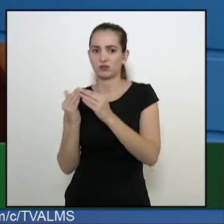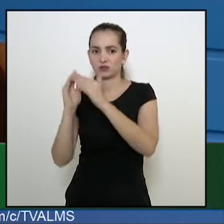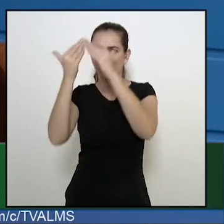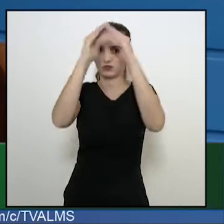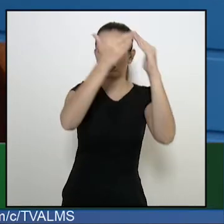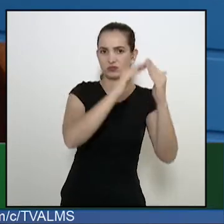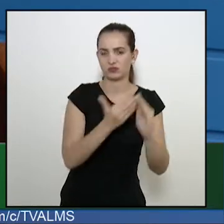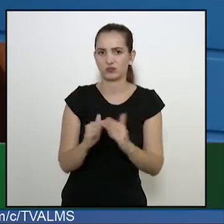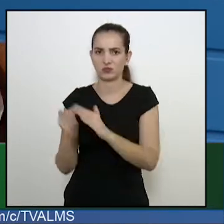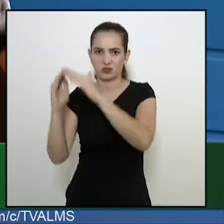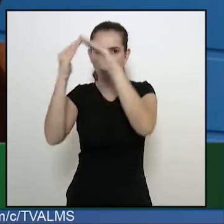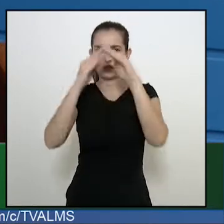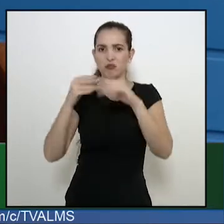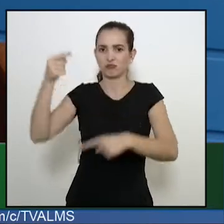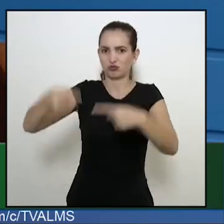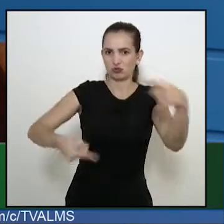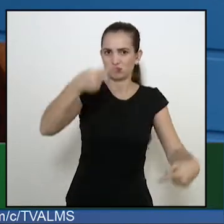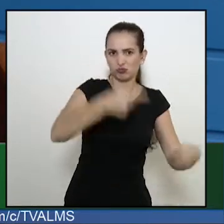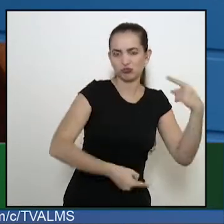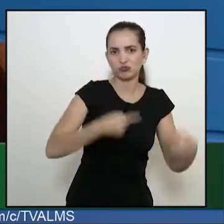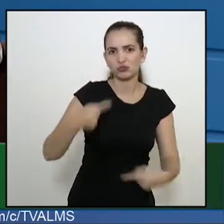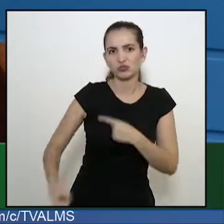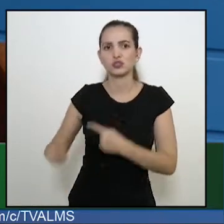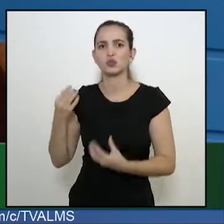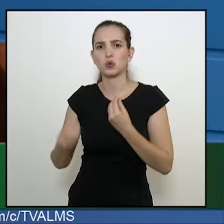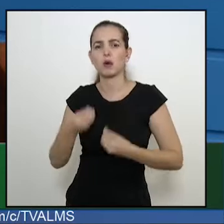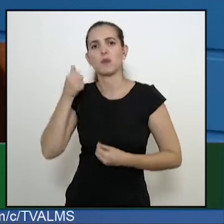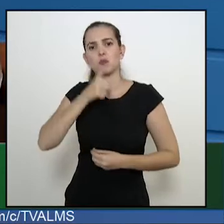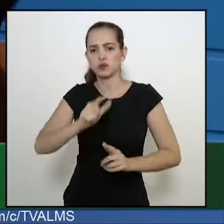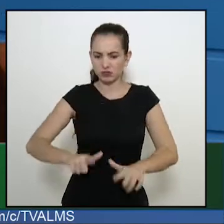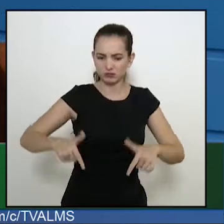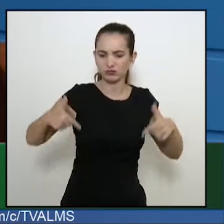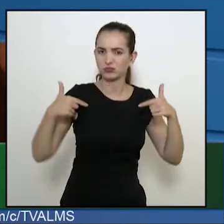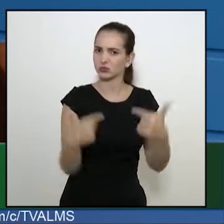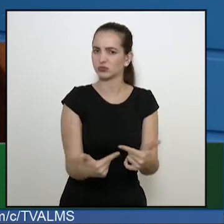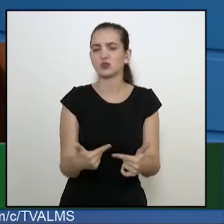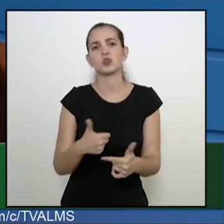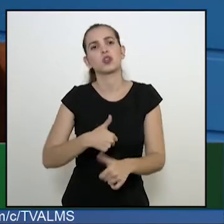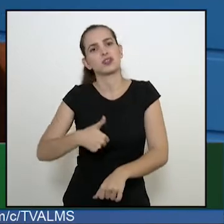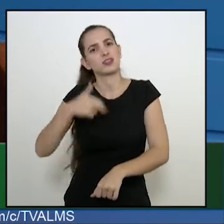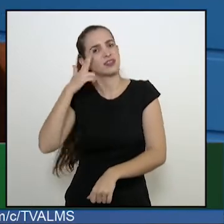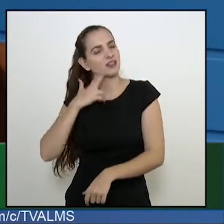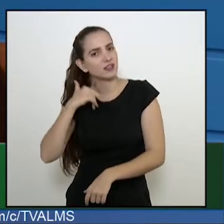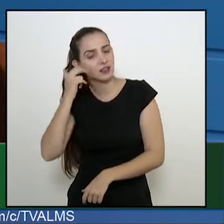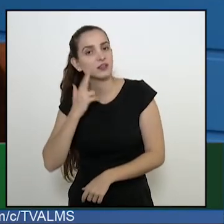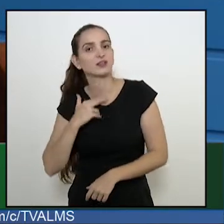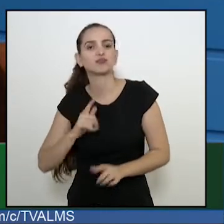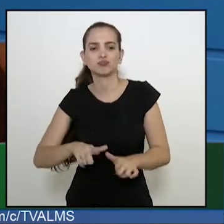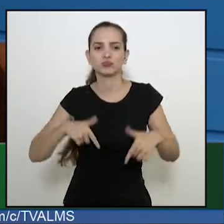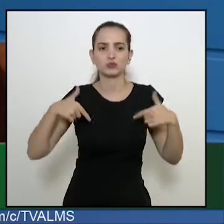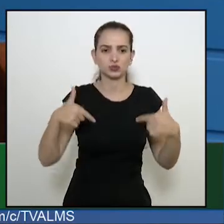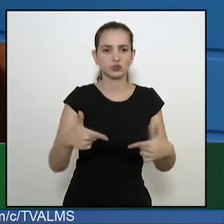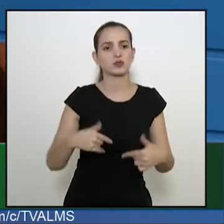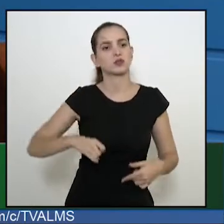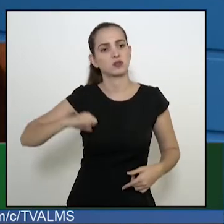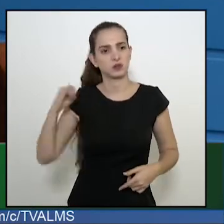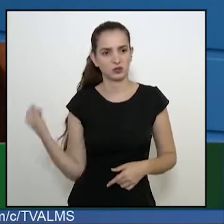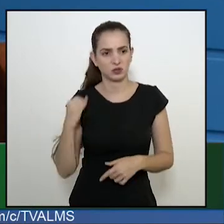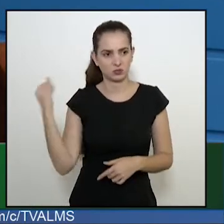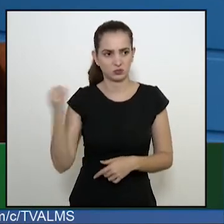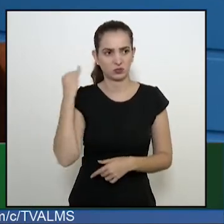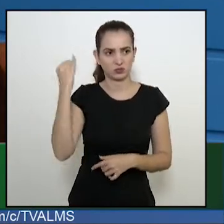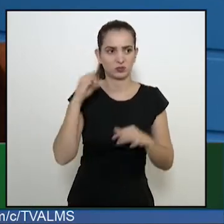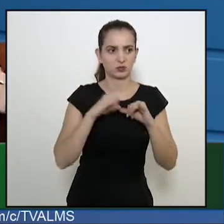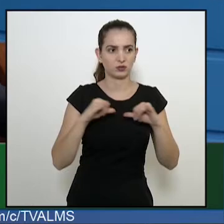com mulheres, o protagonismo das mulheres, a luta das mulheres negras. E é importante